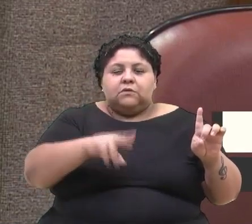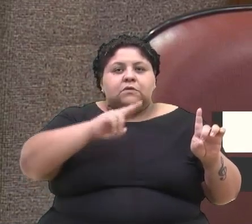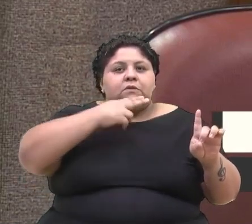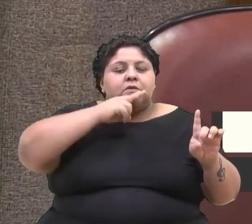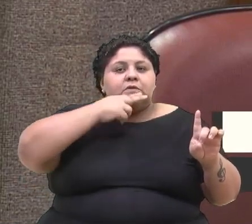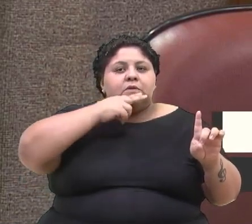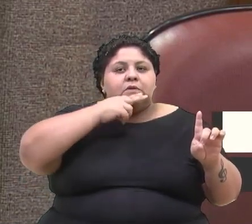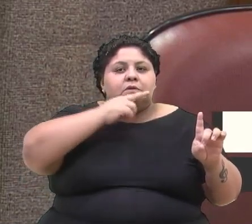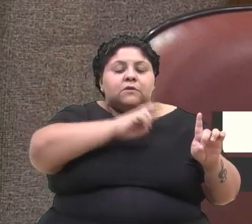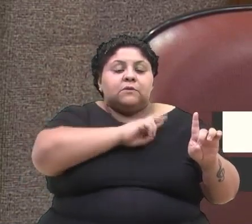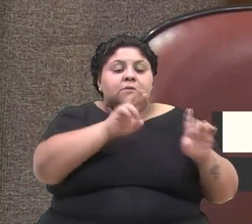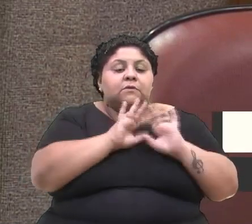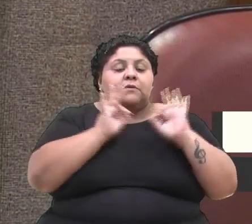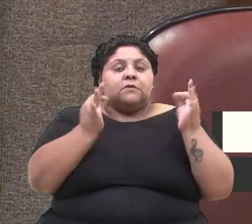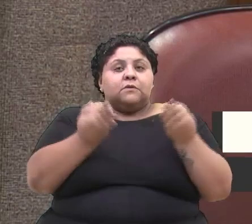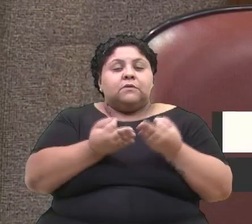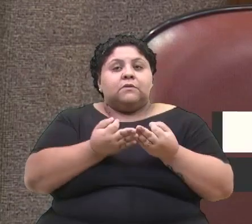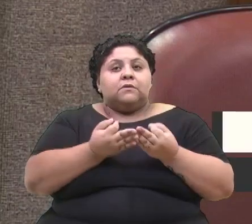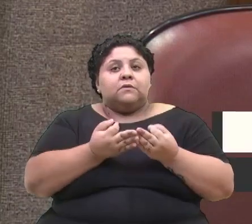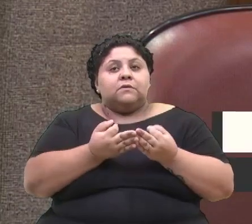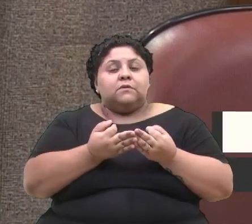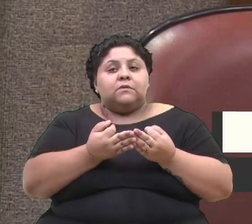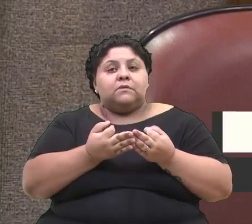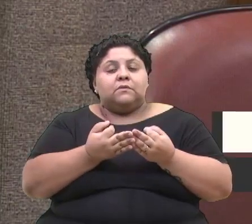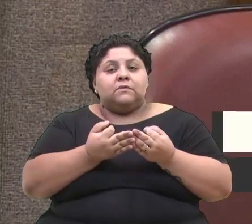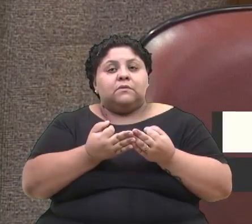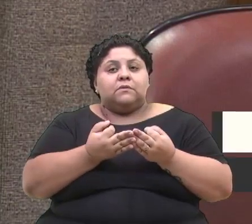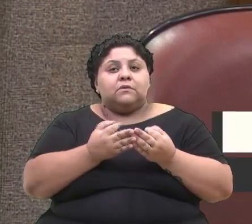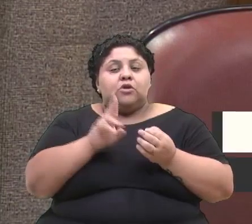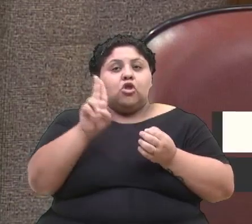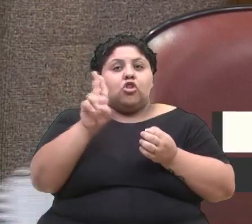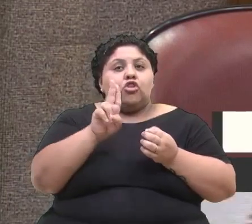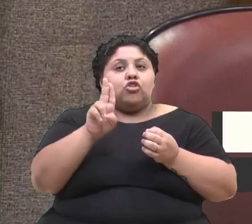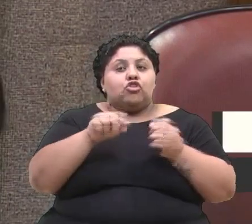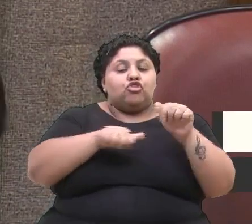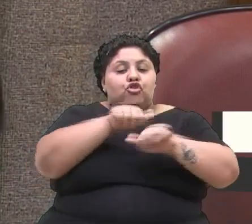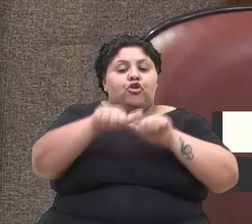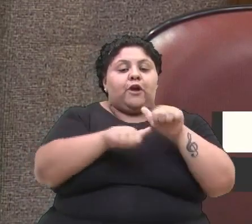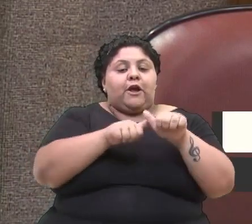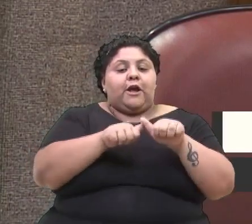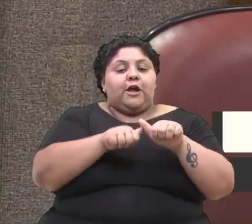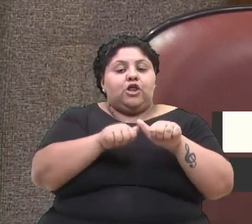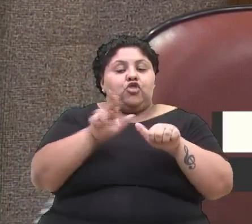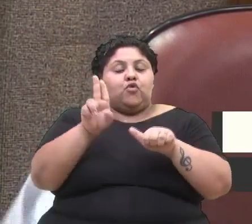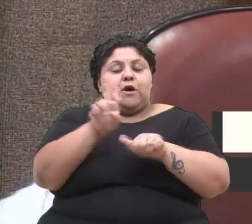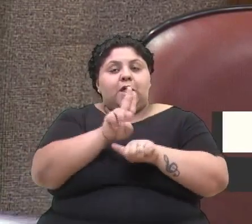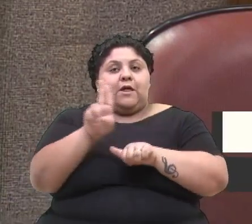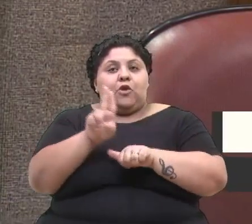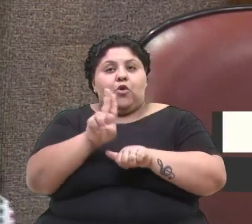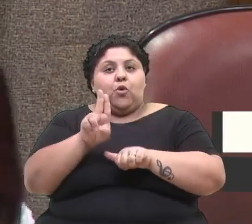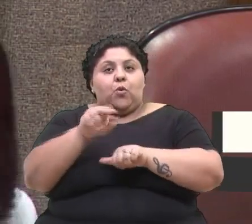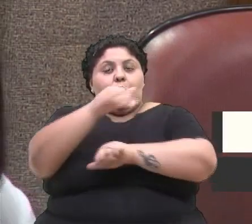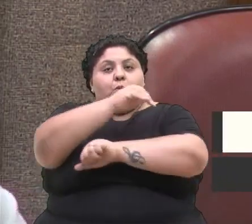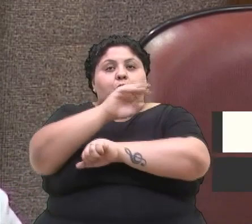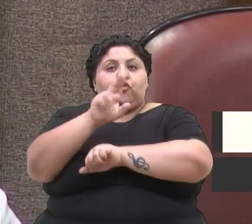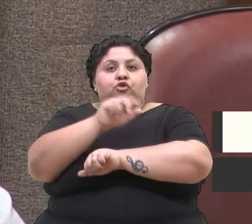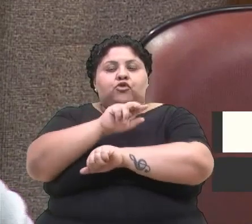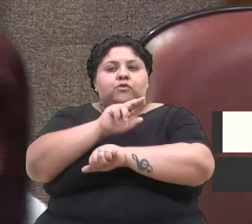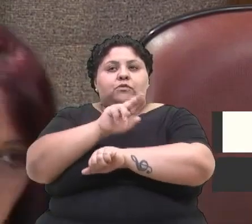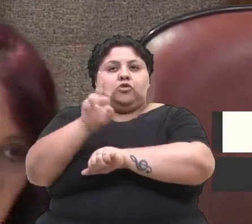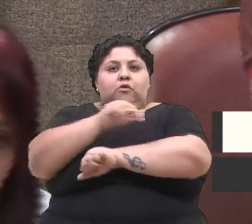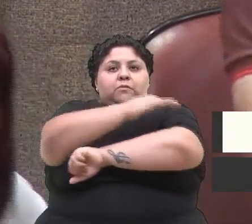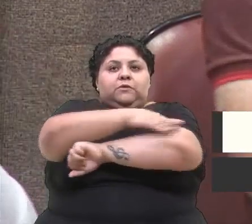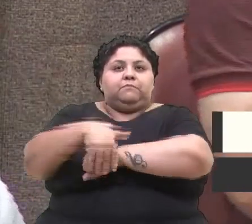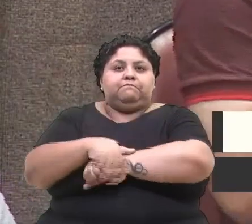representando a família denominando uma rua de Rua Júlio ío lanner Obrigado pois